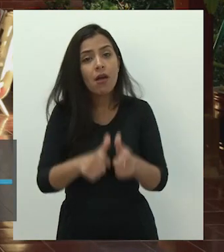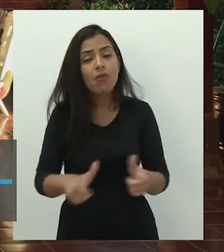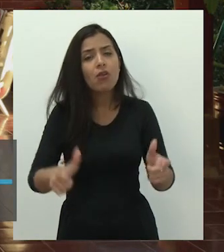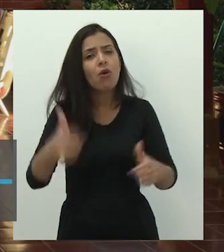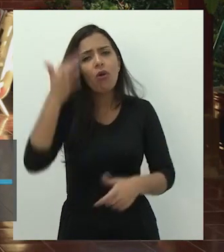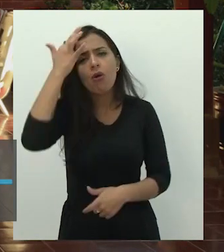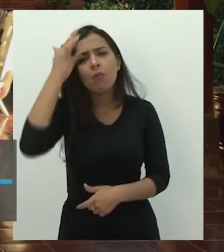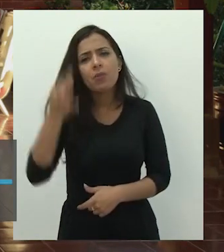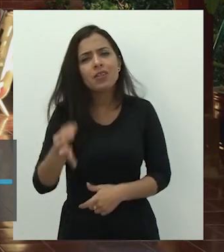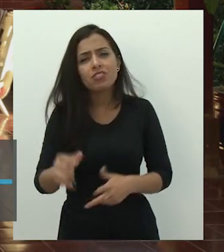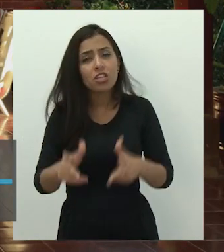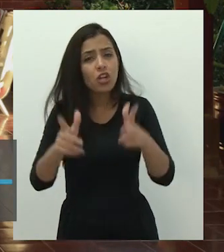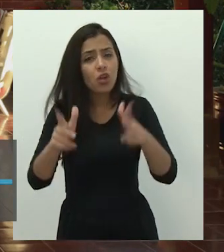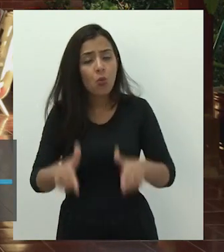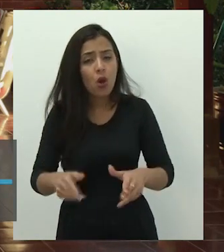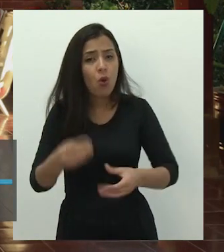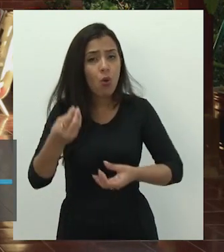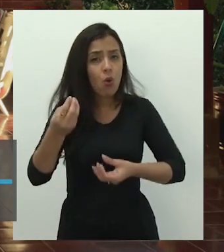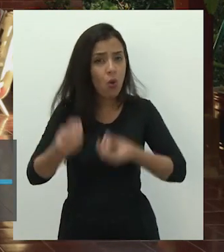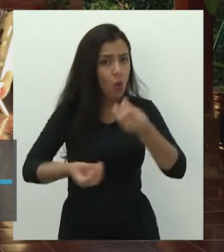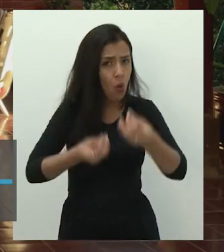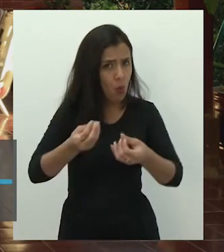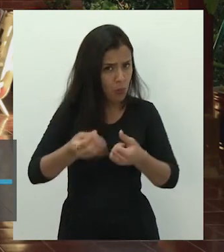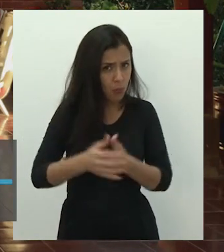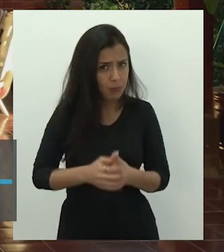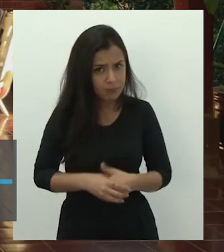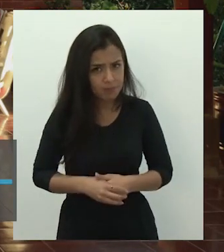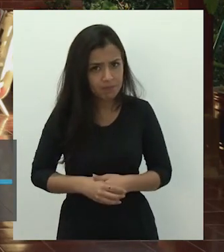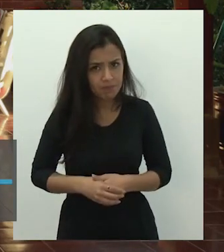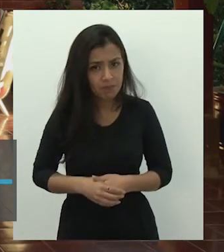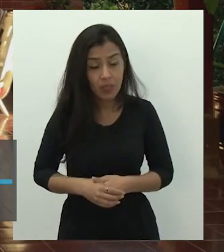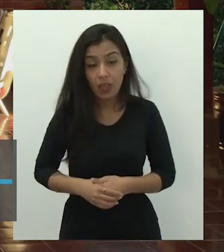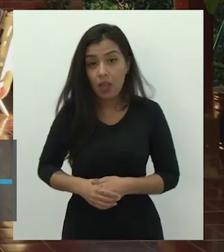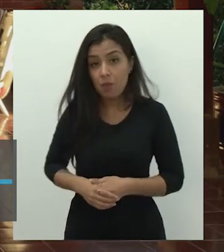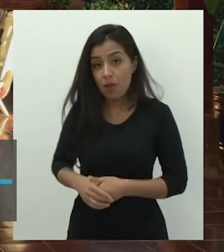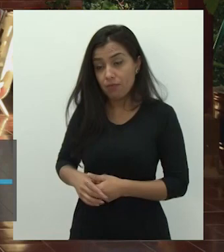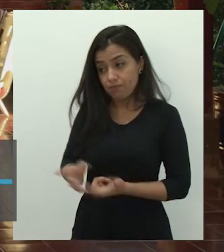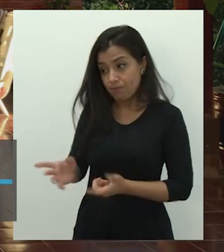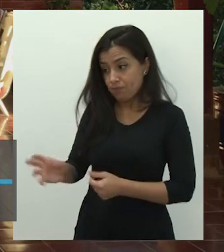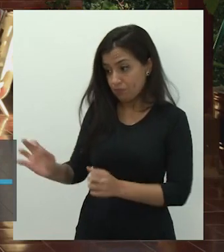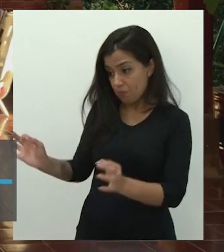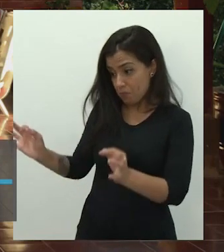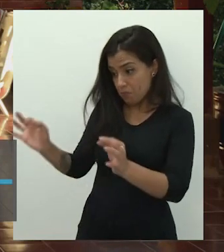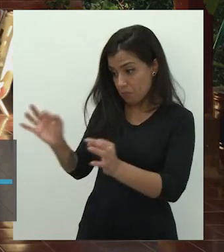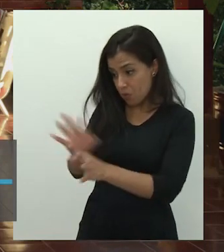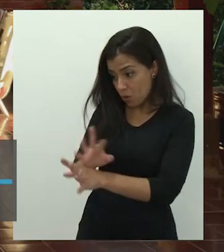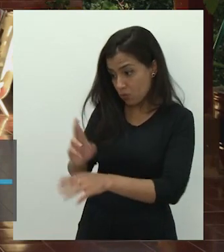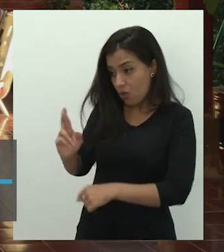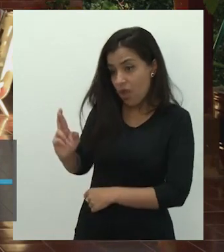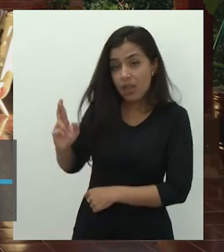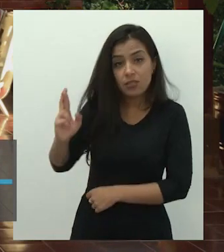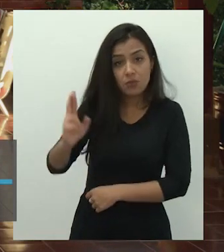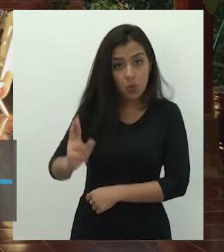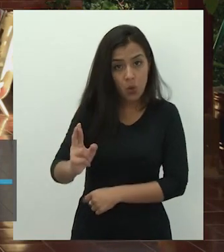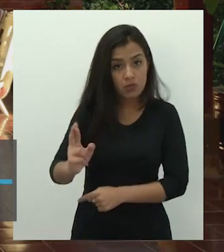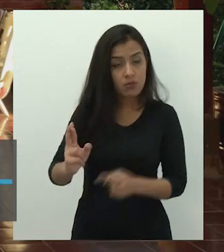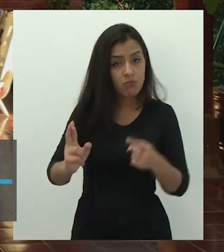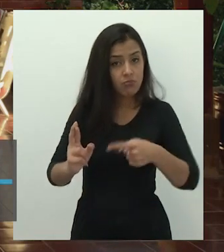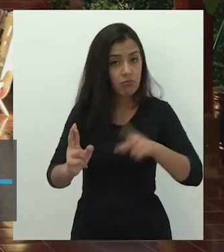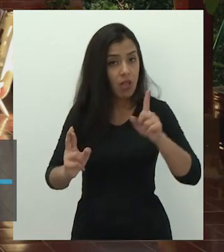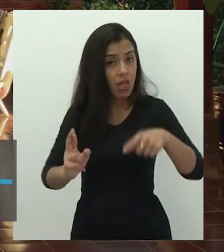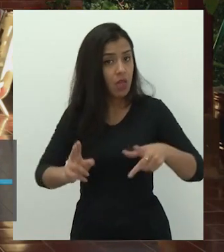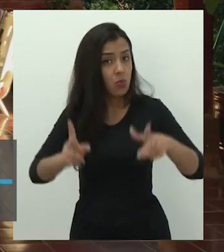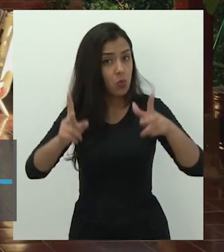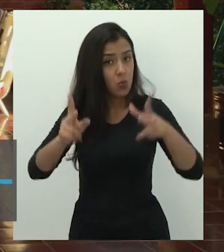como usada para escrever o resultado final. Então, para eles